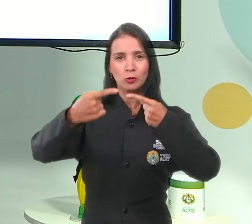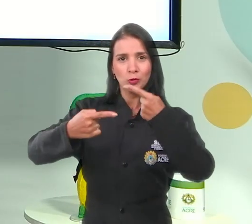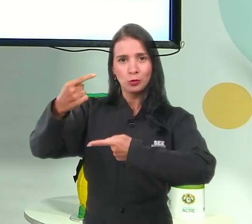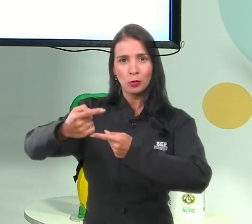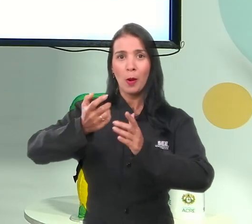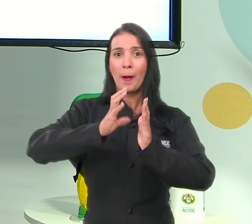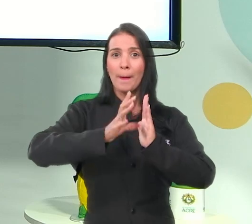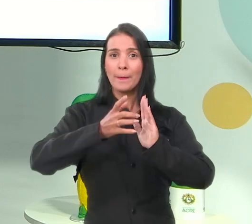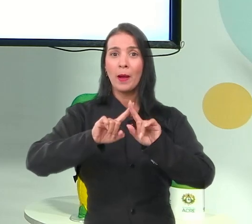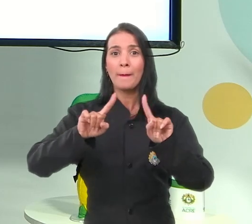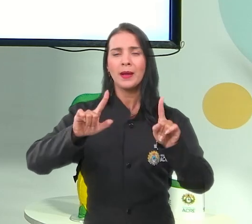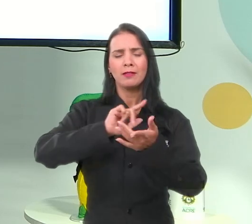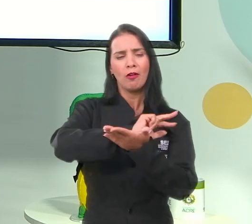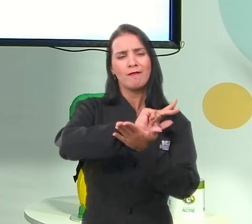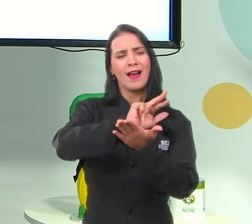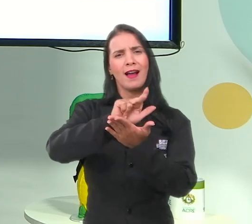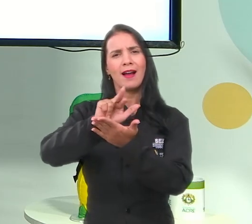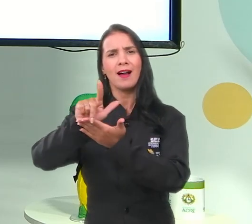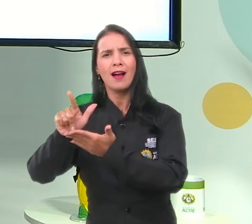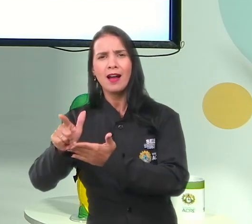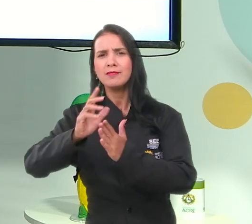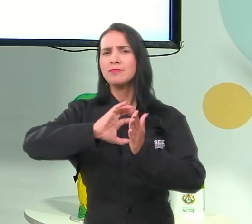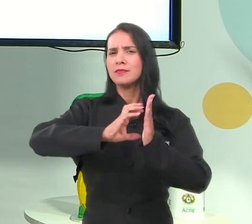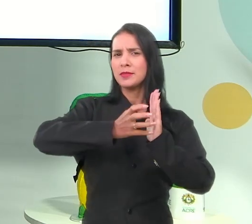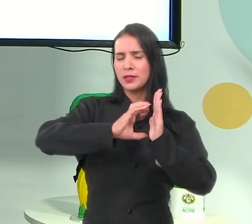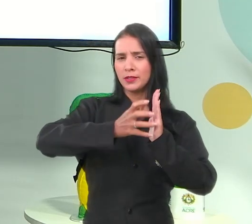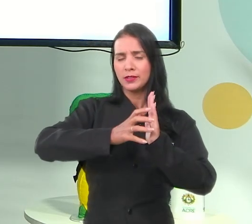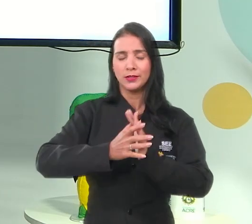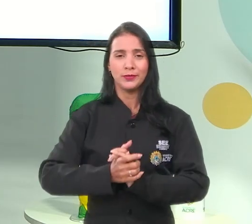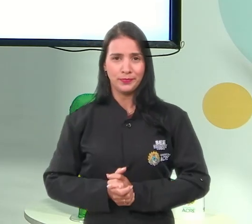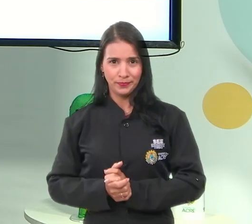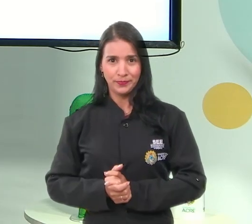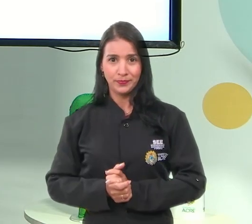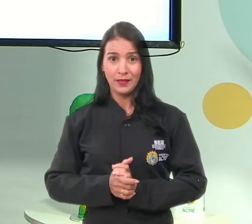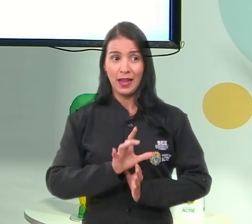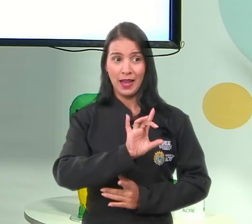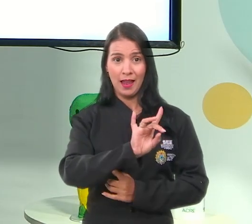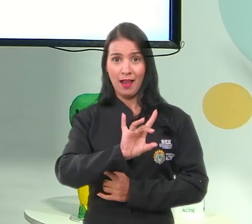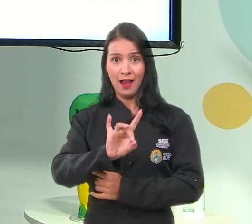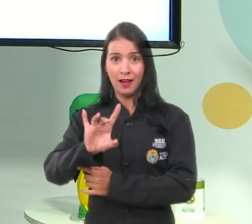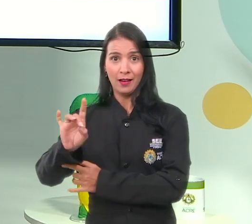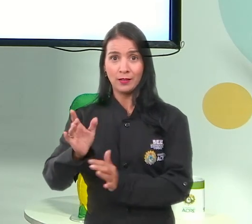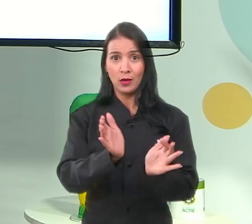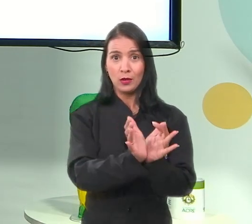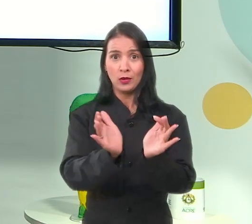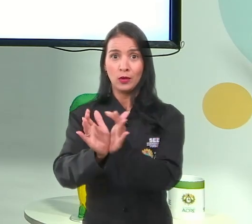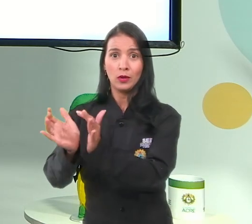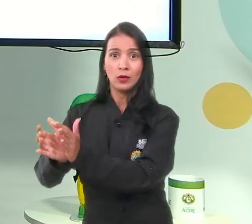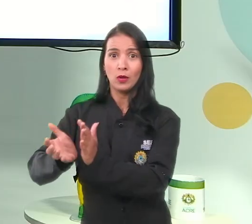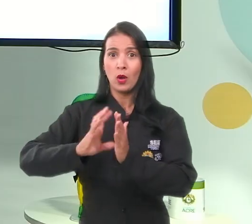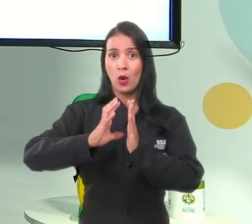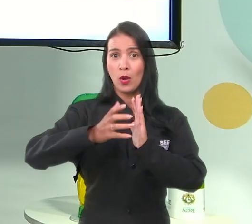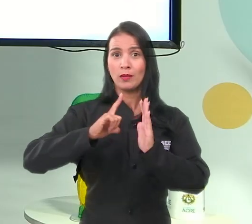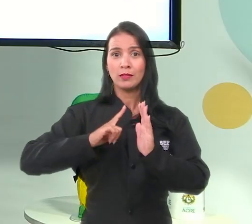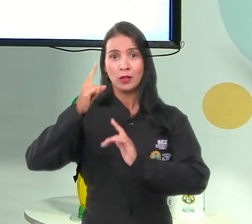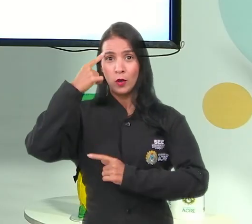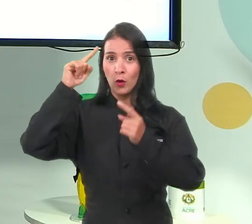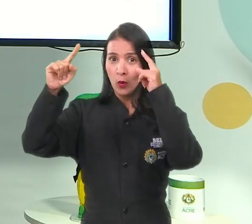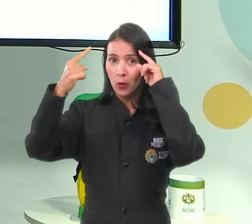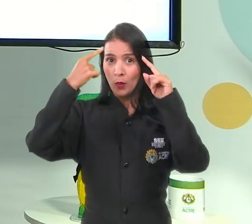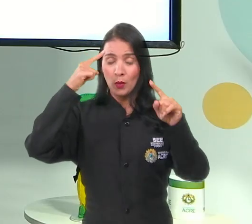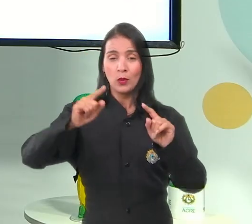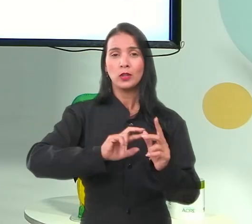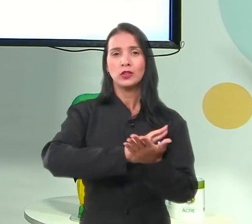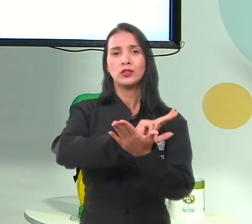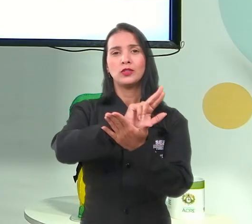existem vários partidos políticos. Cada partido político com a sua ideologia, cada partido político